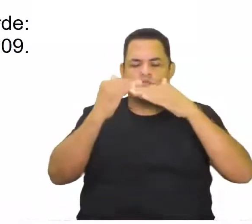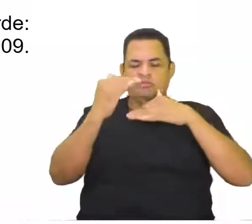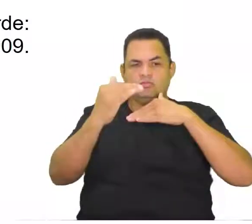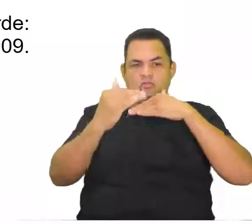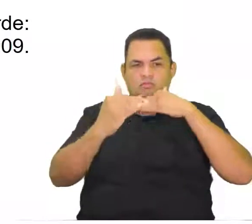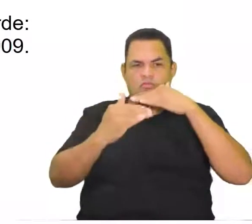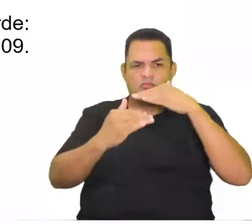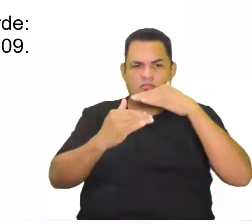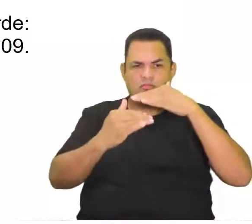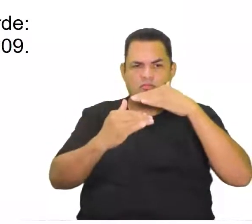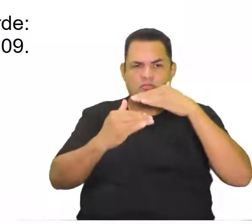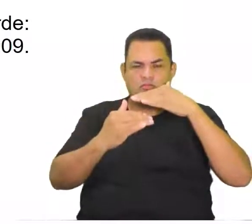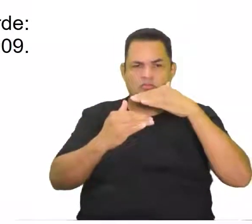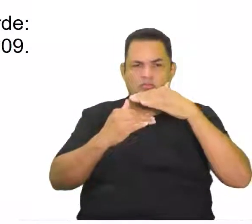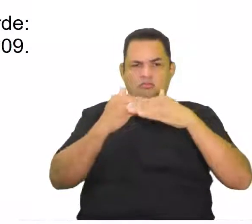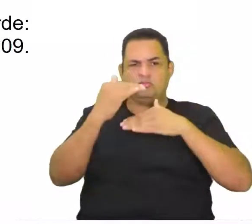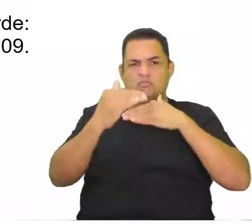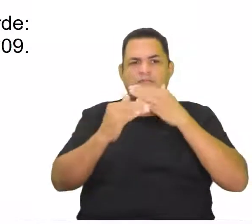energéticas